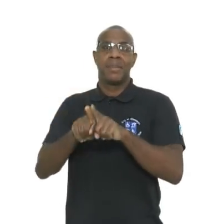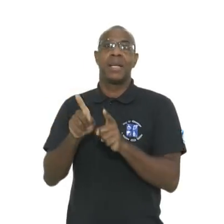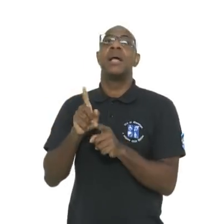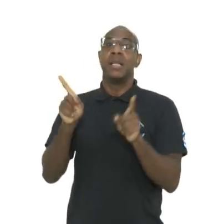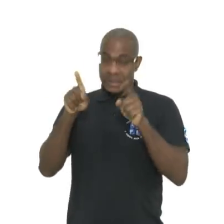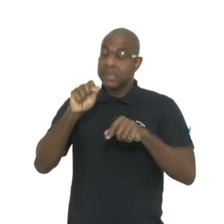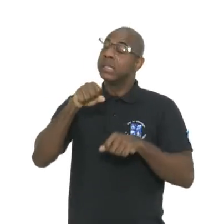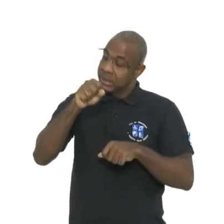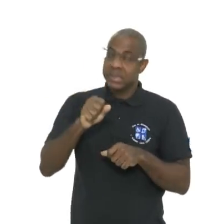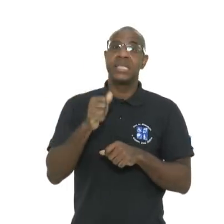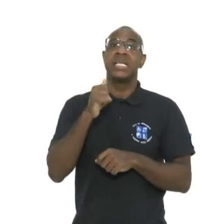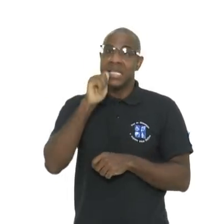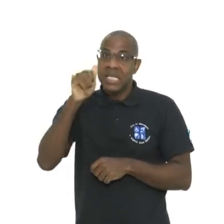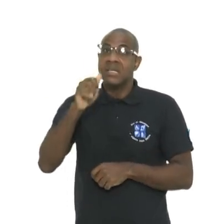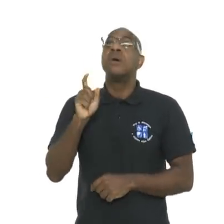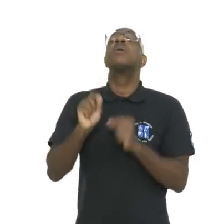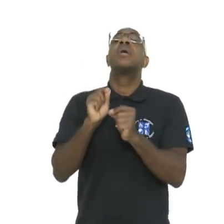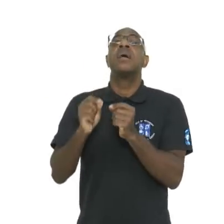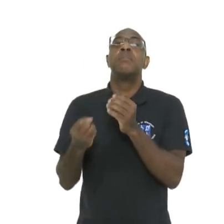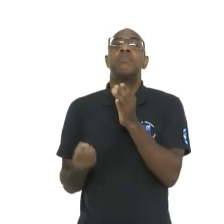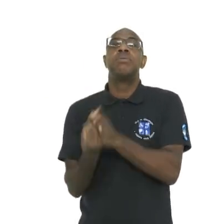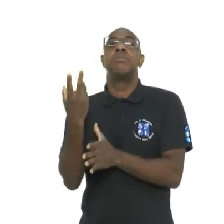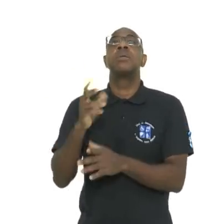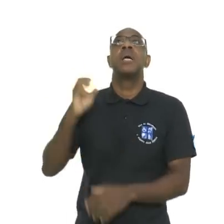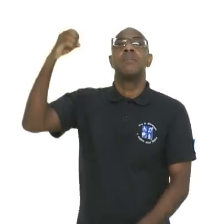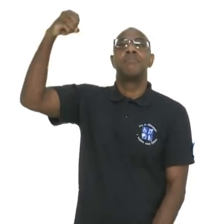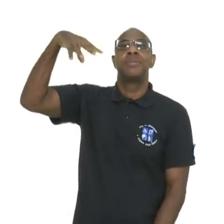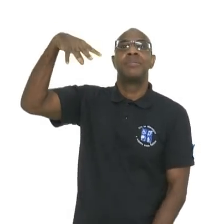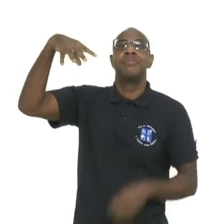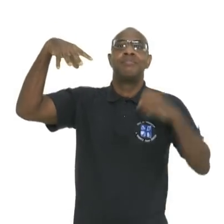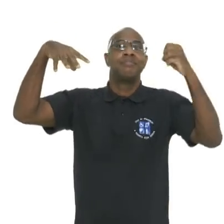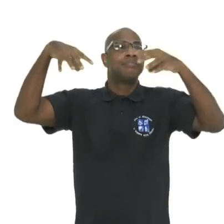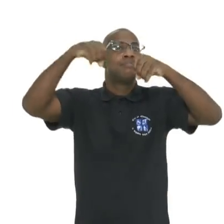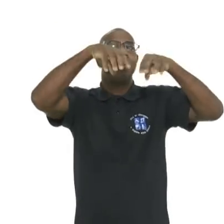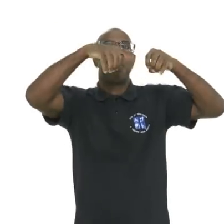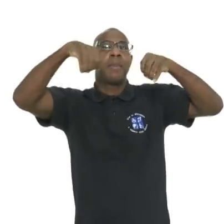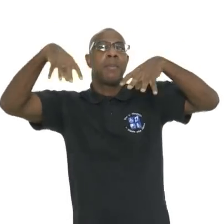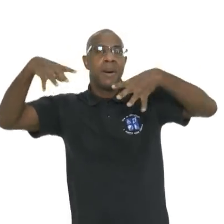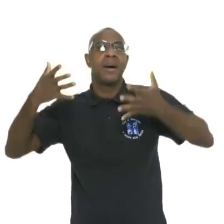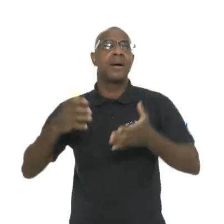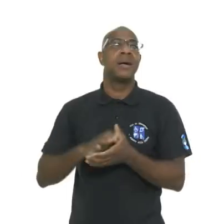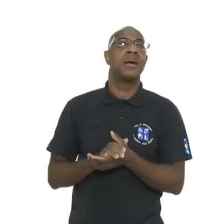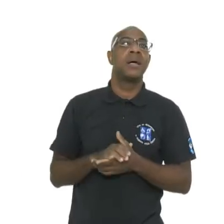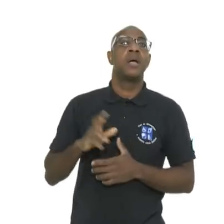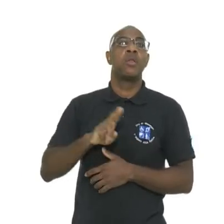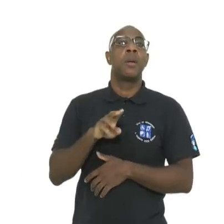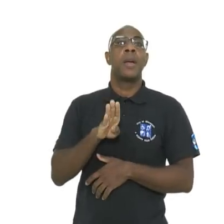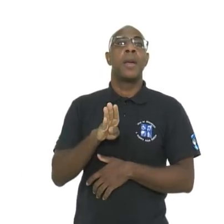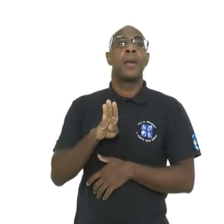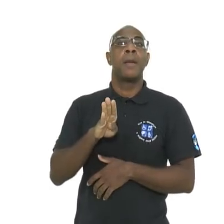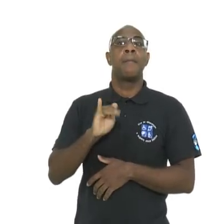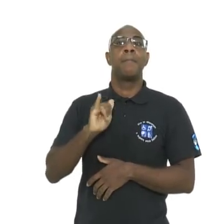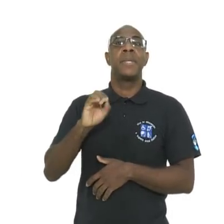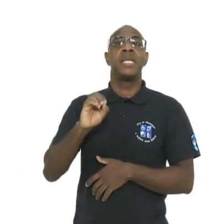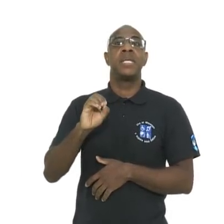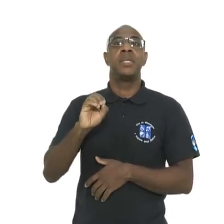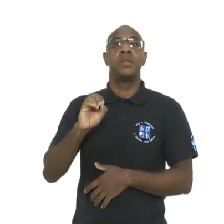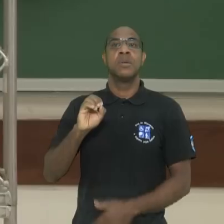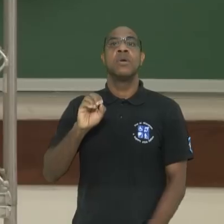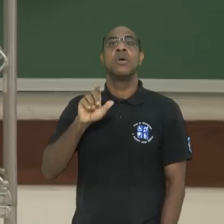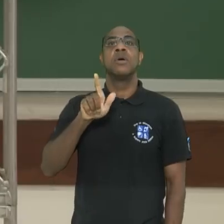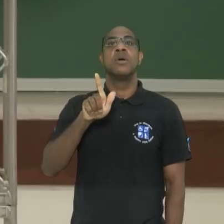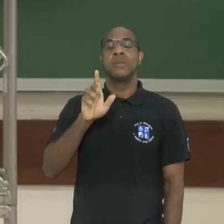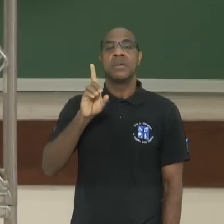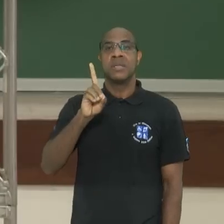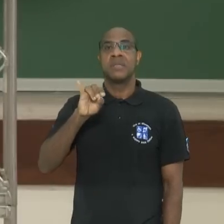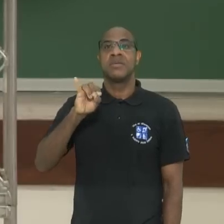as lâmpadas e os aparelhos eletrônicos da nossa casa. São os chamados biodigestores, aonde a matéria